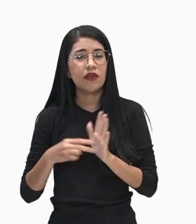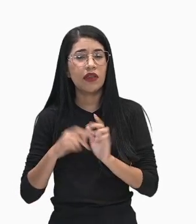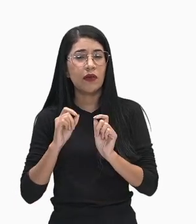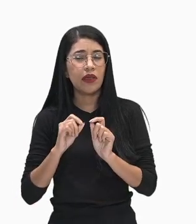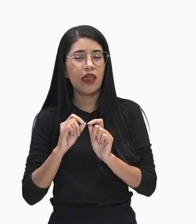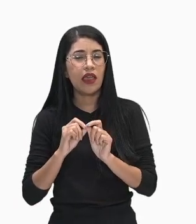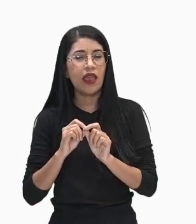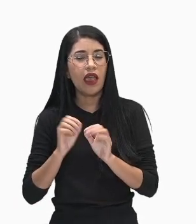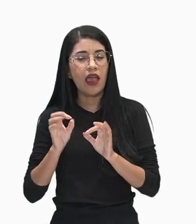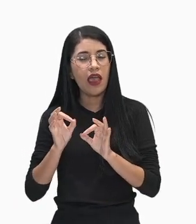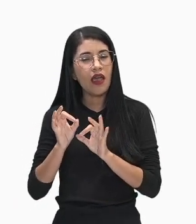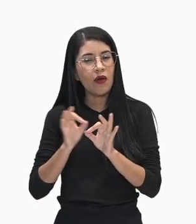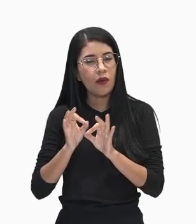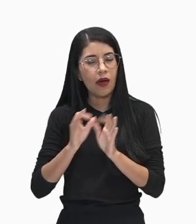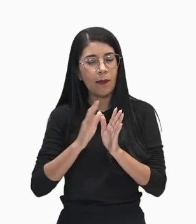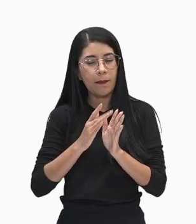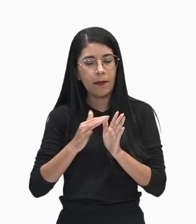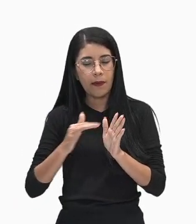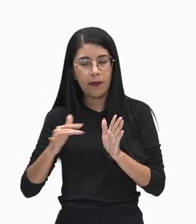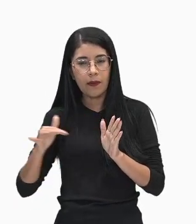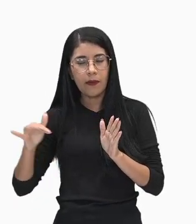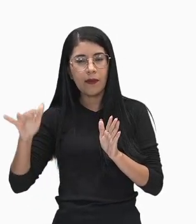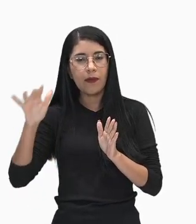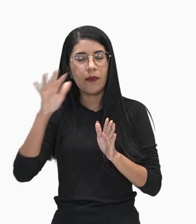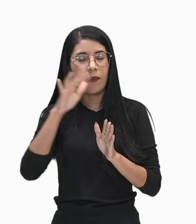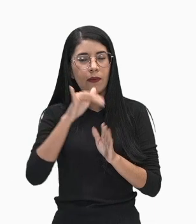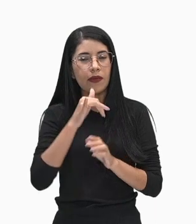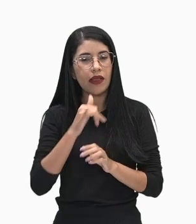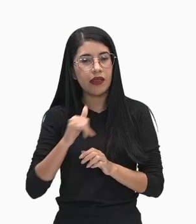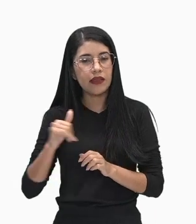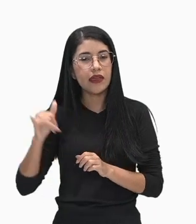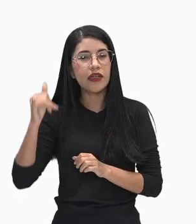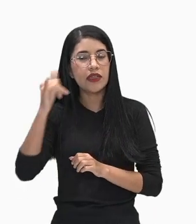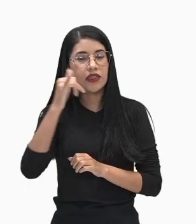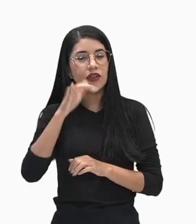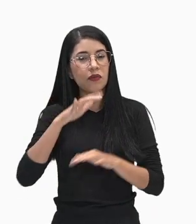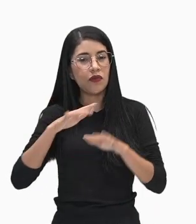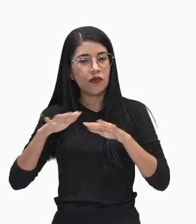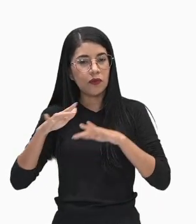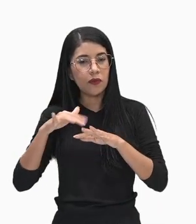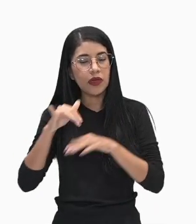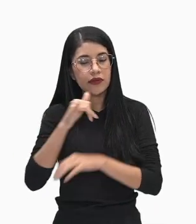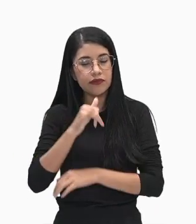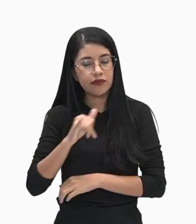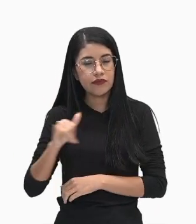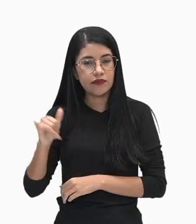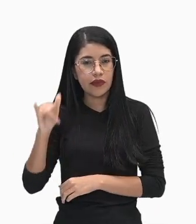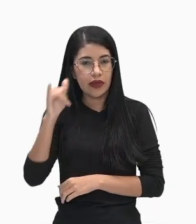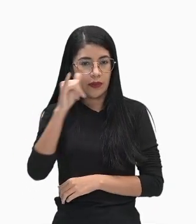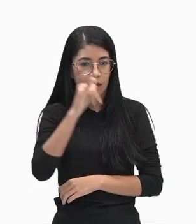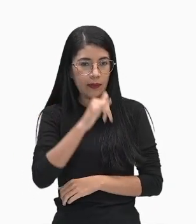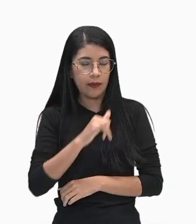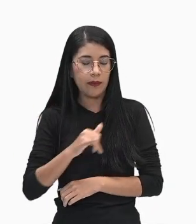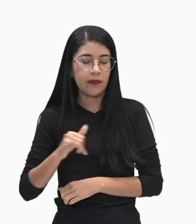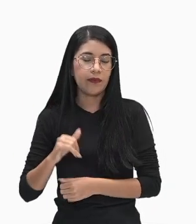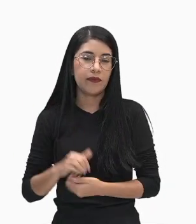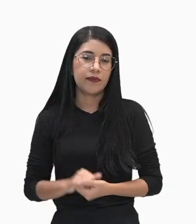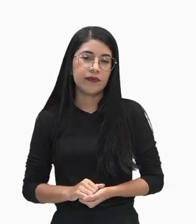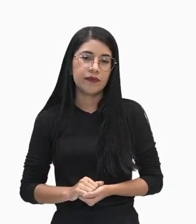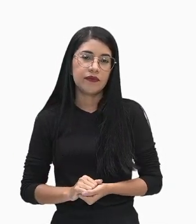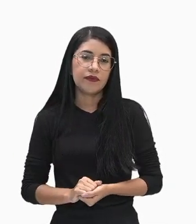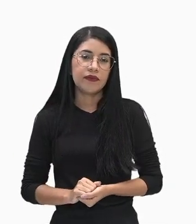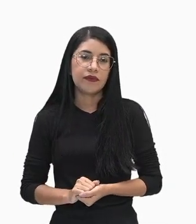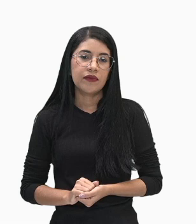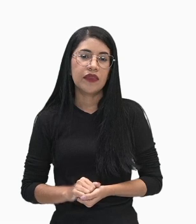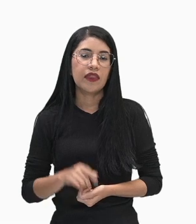ordenado de cargas elétricas ou ainda o movimento ordenado de cargas elétricas, tá, gente? É isso que é